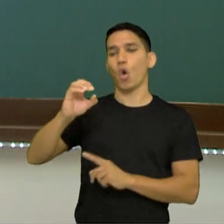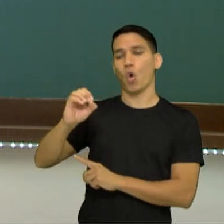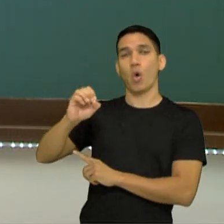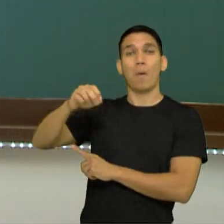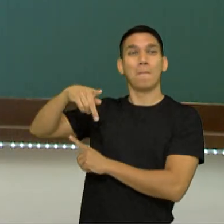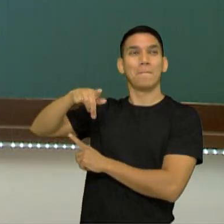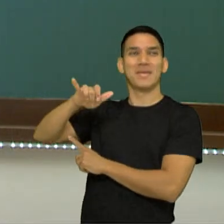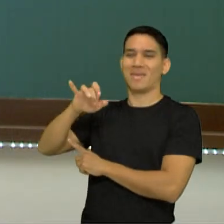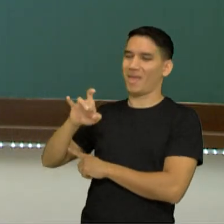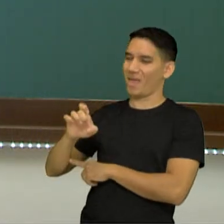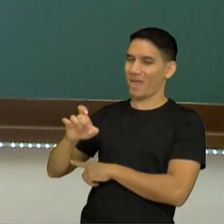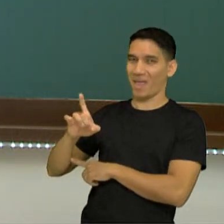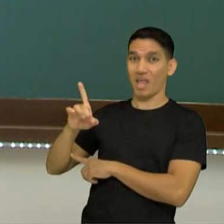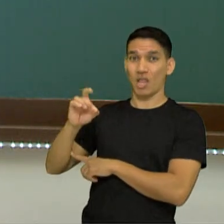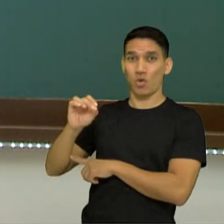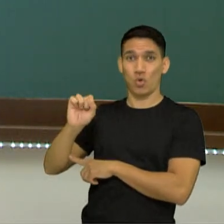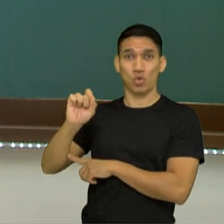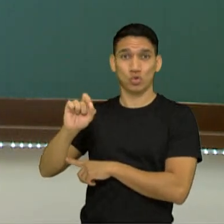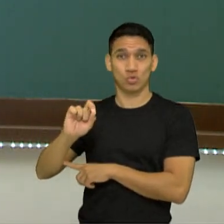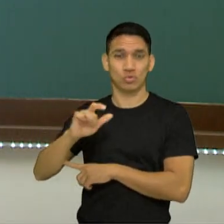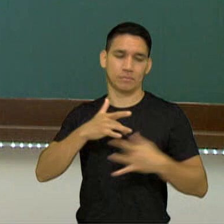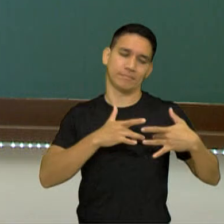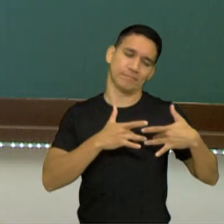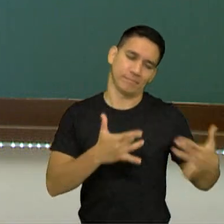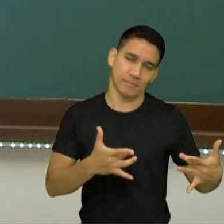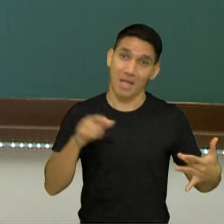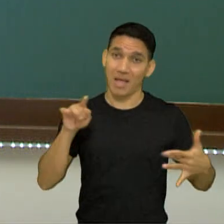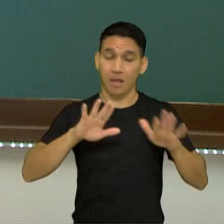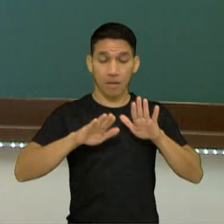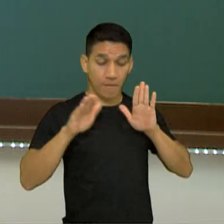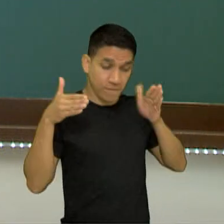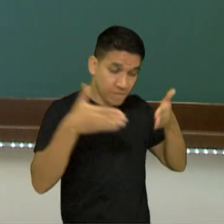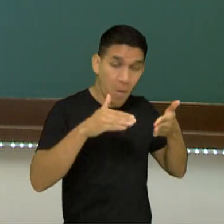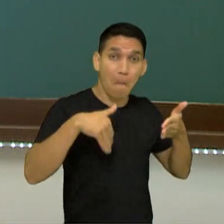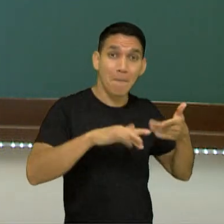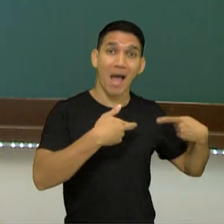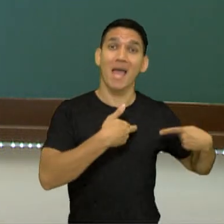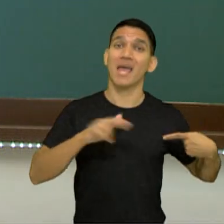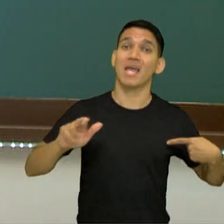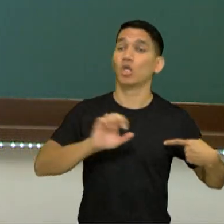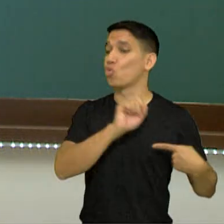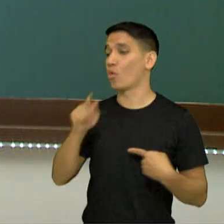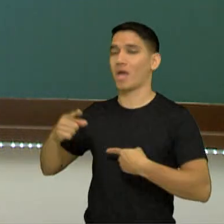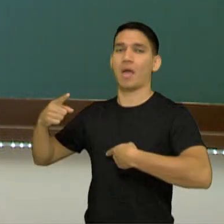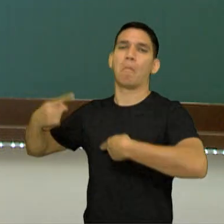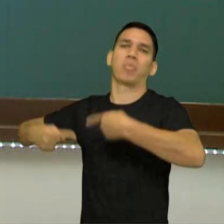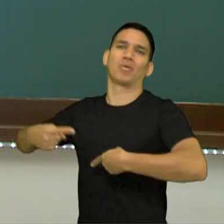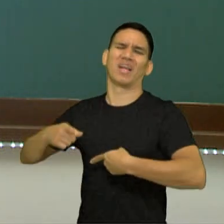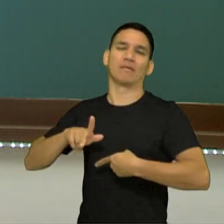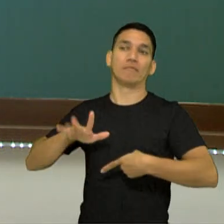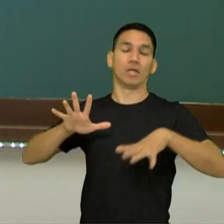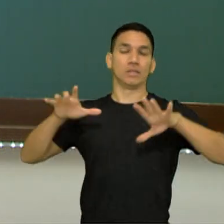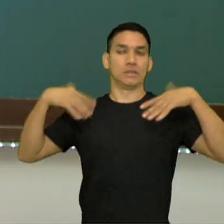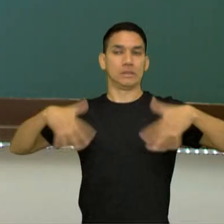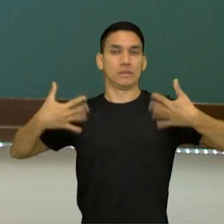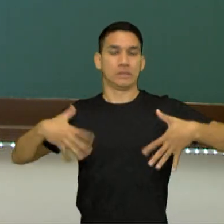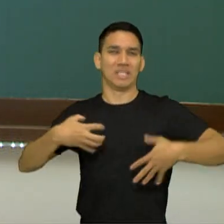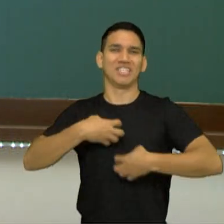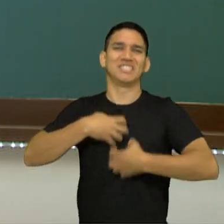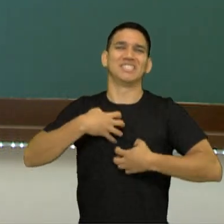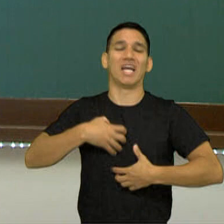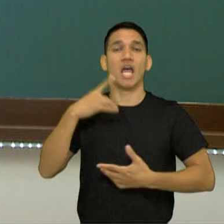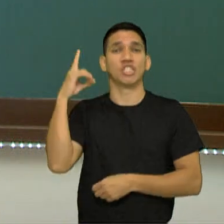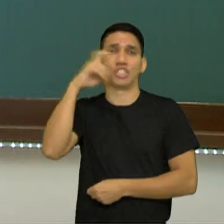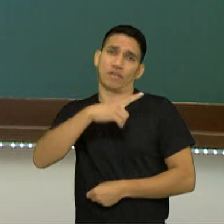E ele se dedicou mais à religião do que à política. Então ele vai ter dificuldade de manter as rédeas do Império Carolíngio,